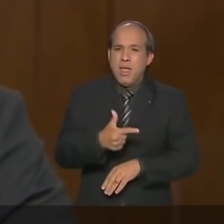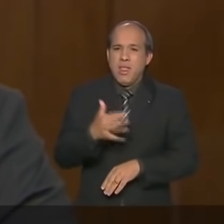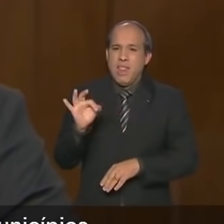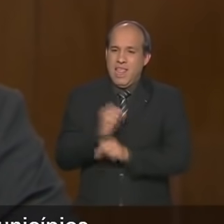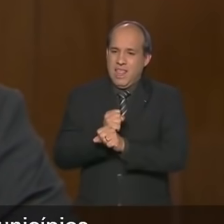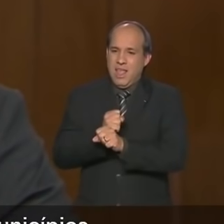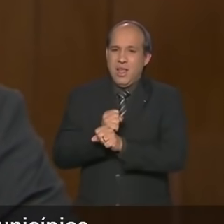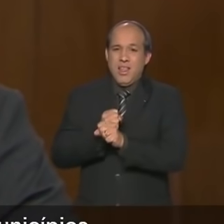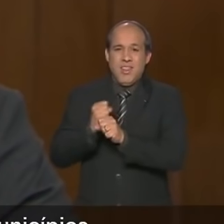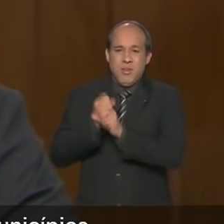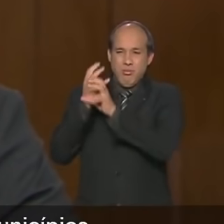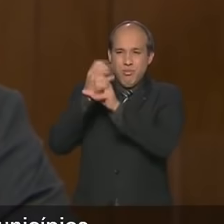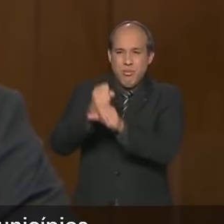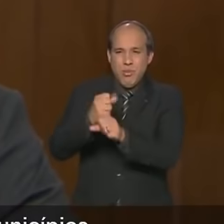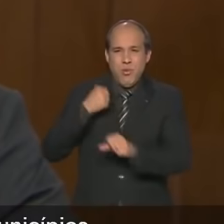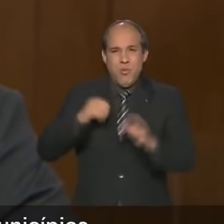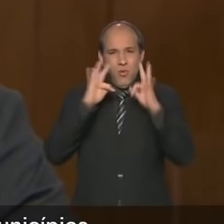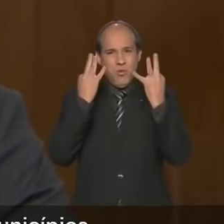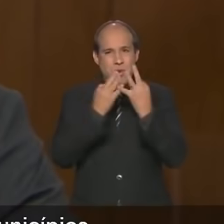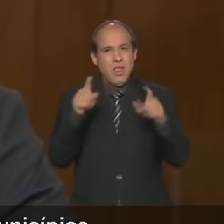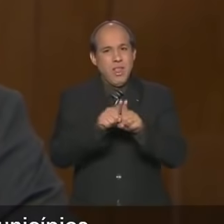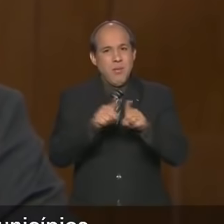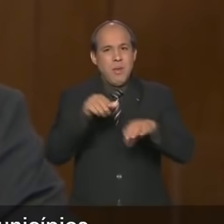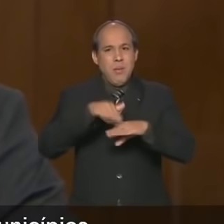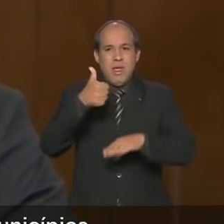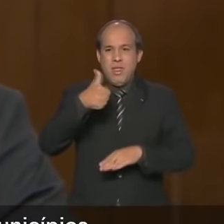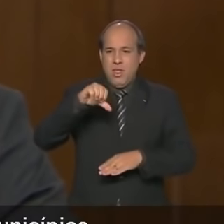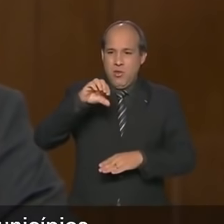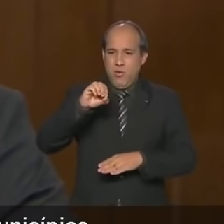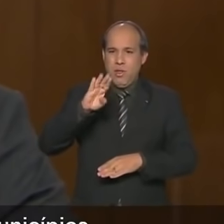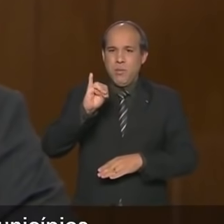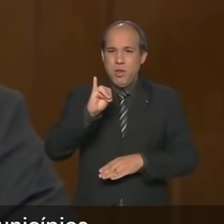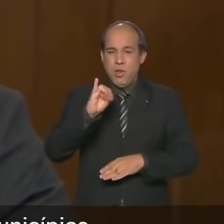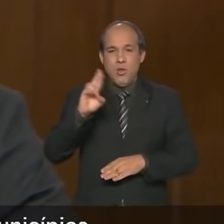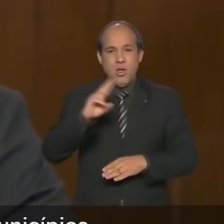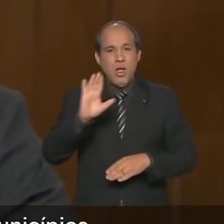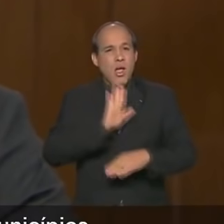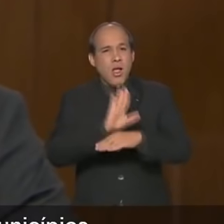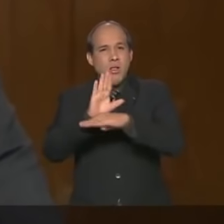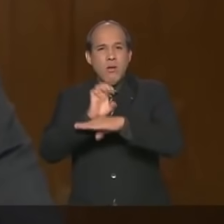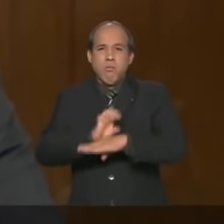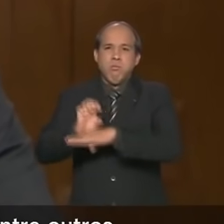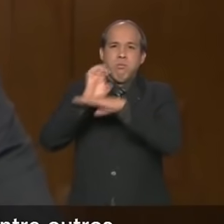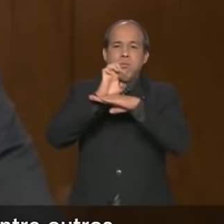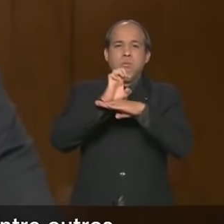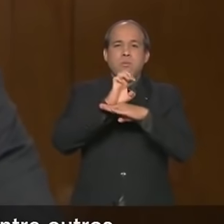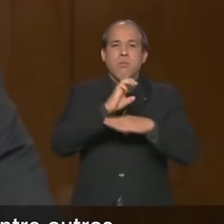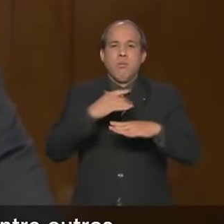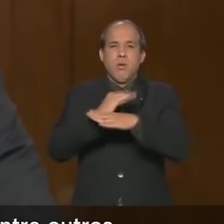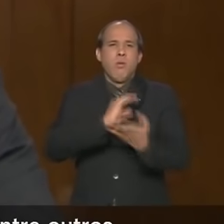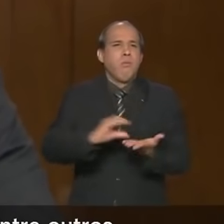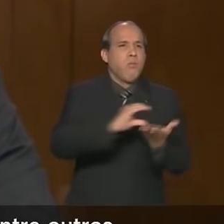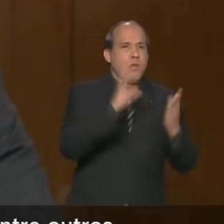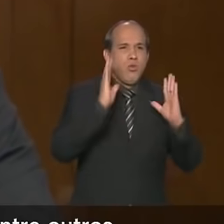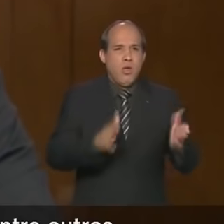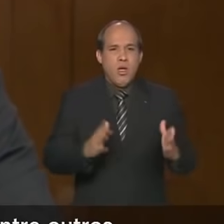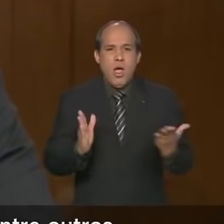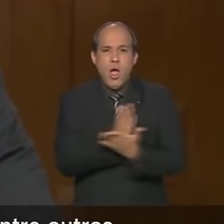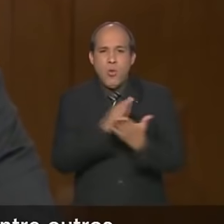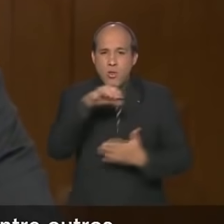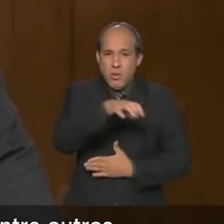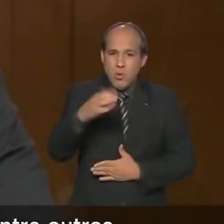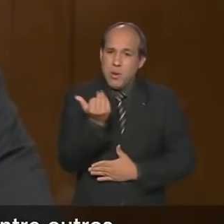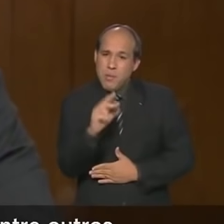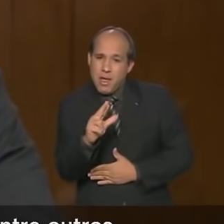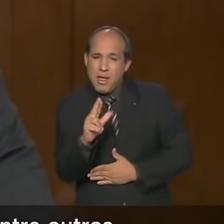Família e mais de 190 milhões de reais para ajudar estados e municípios alguns setores como bares